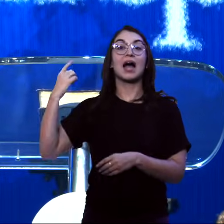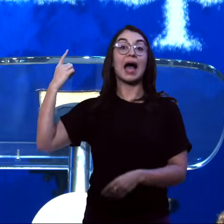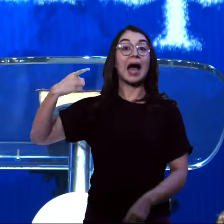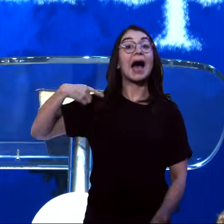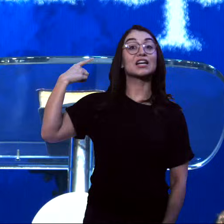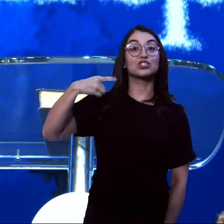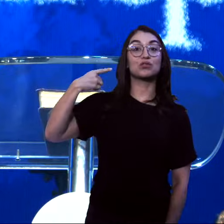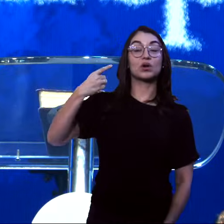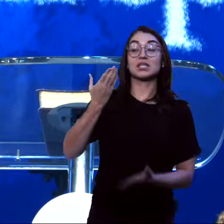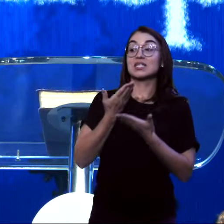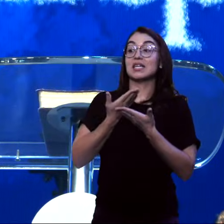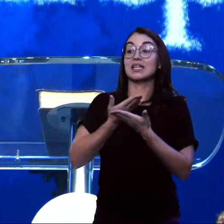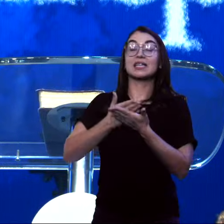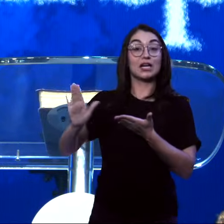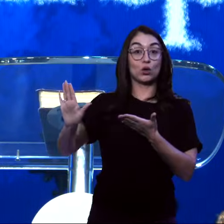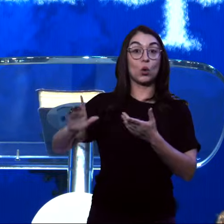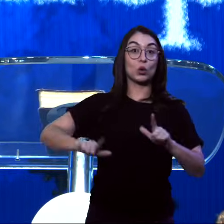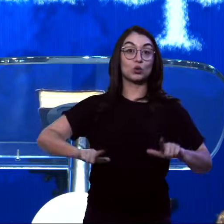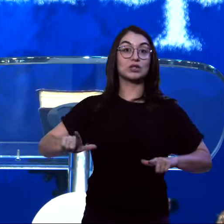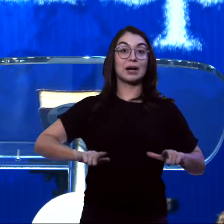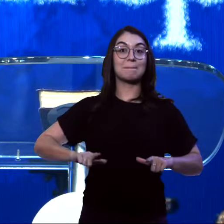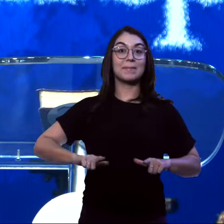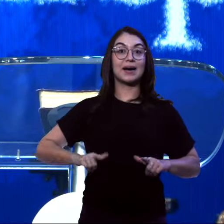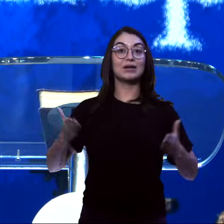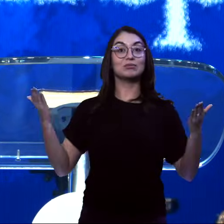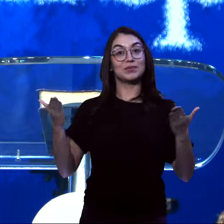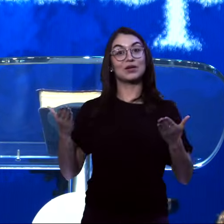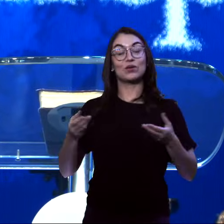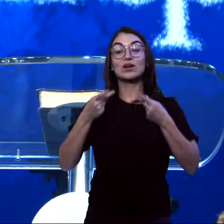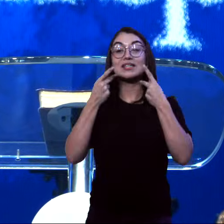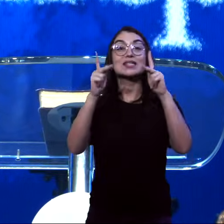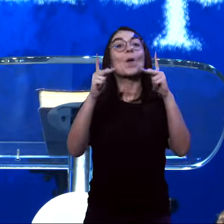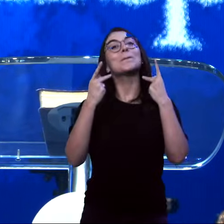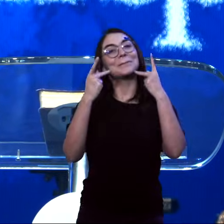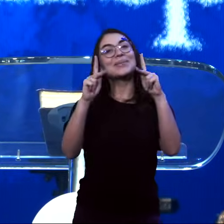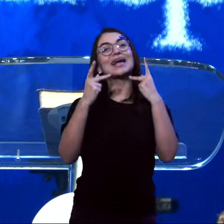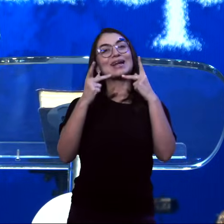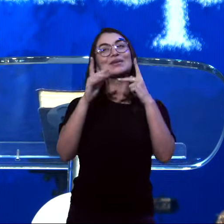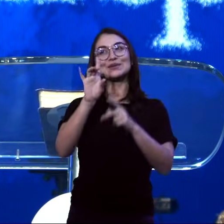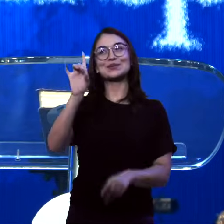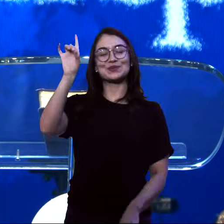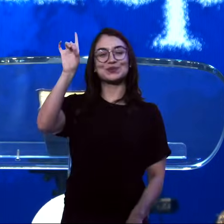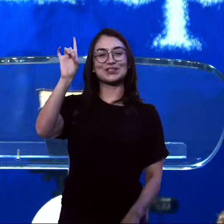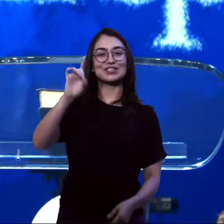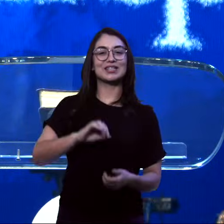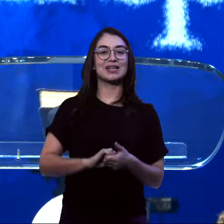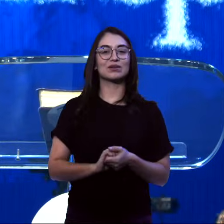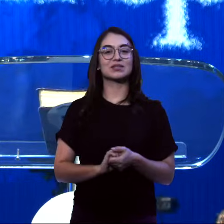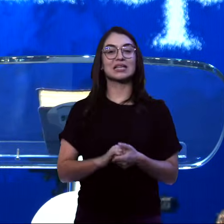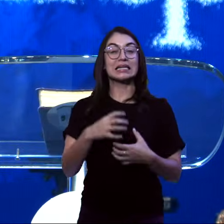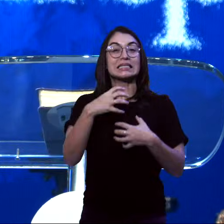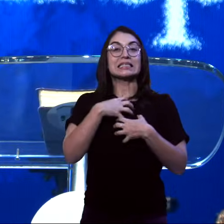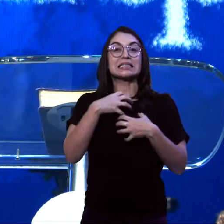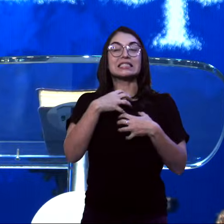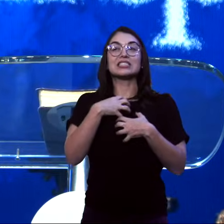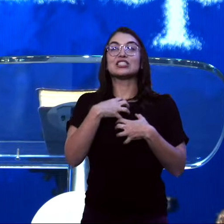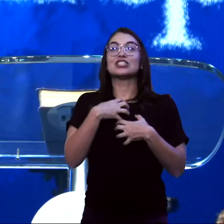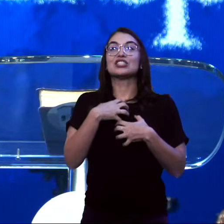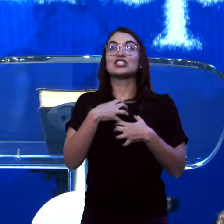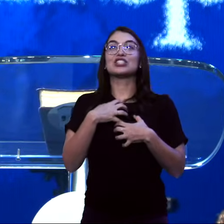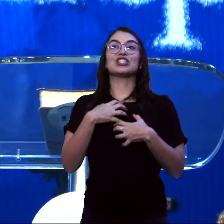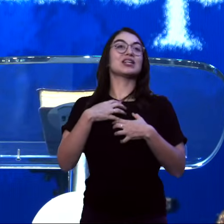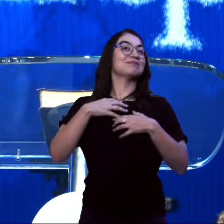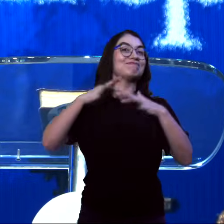se tornar um pregador. E Finney orava com tanta intensidade que ele passava noites inteiras